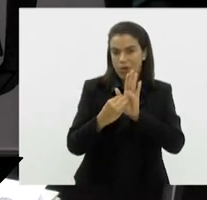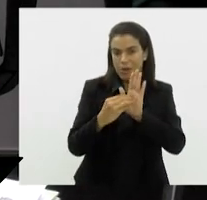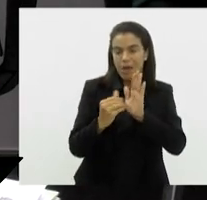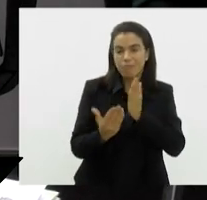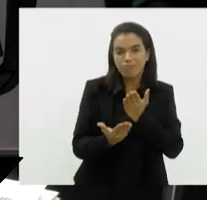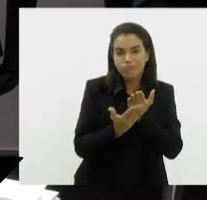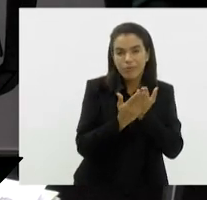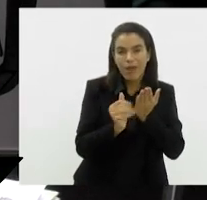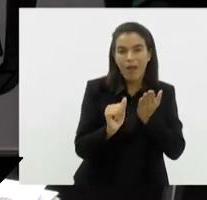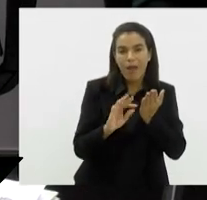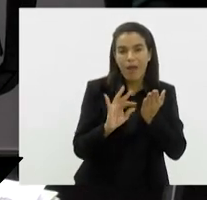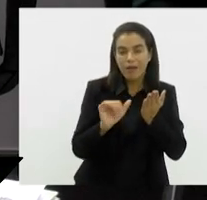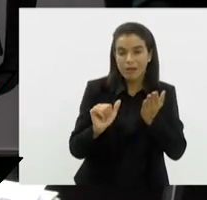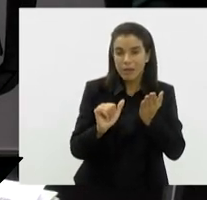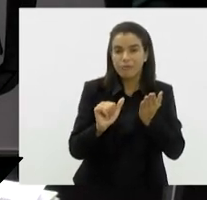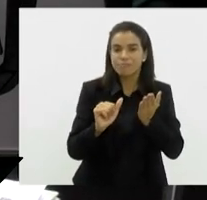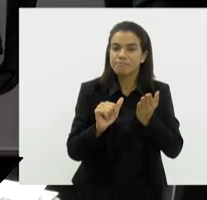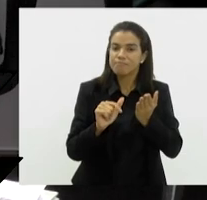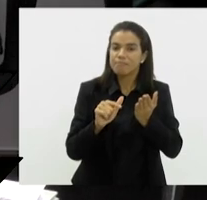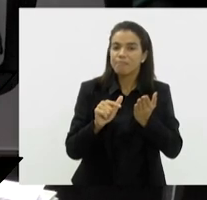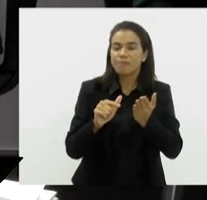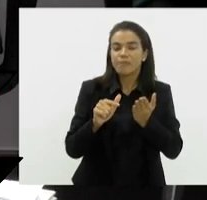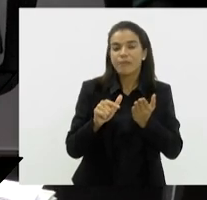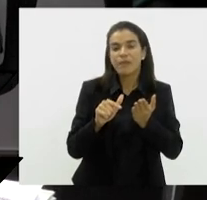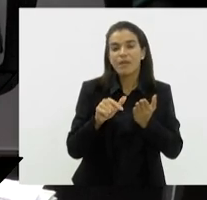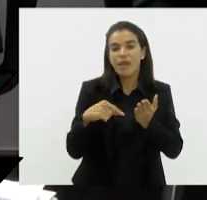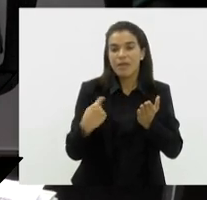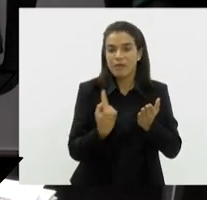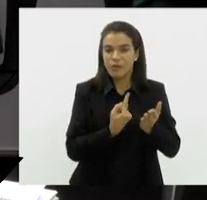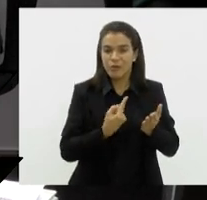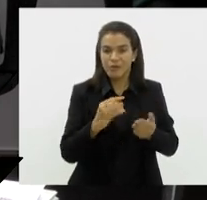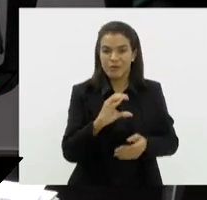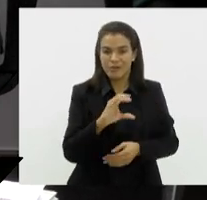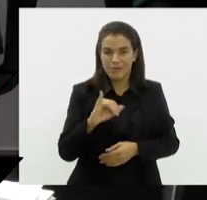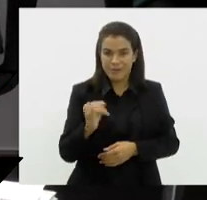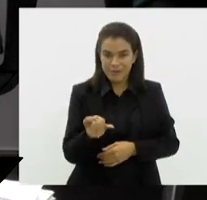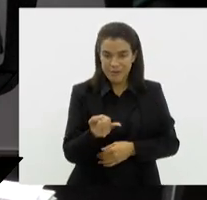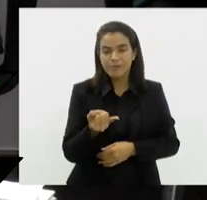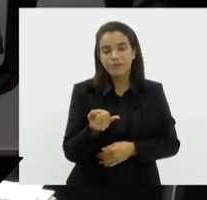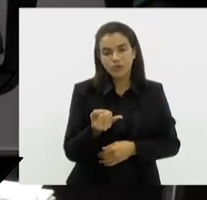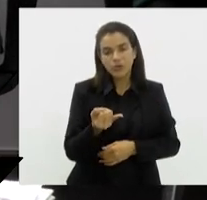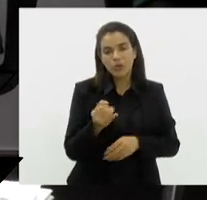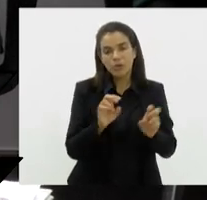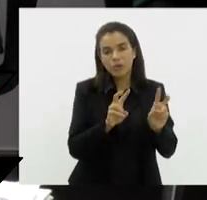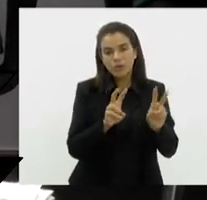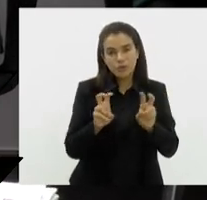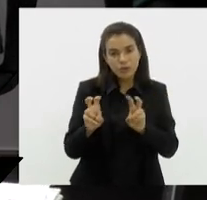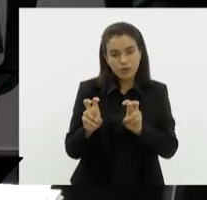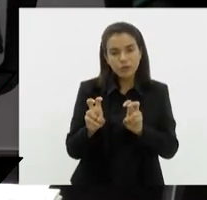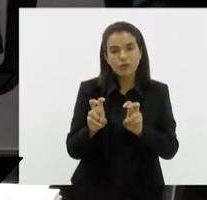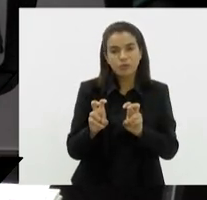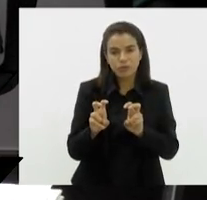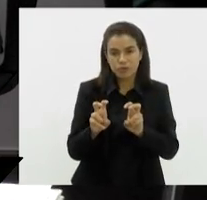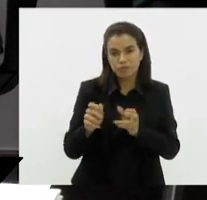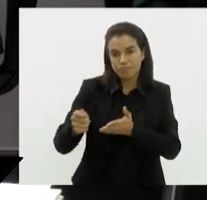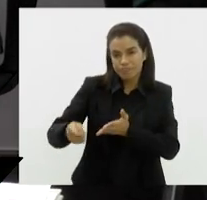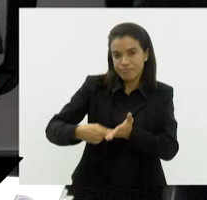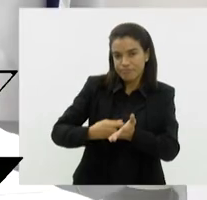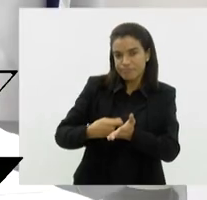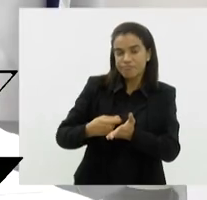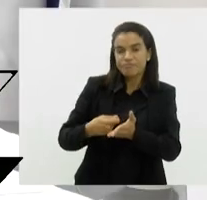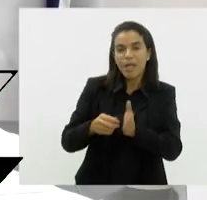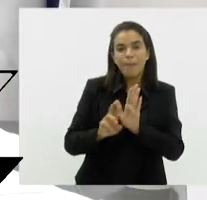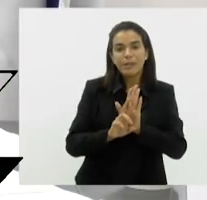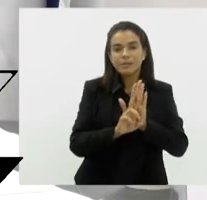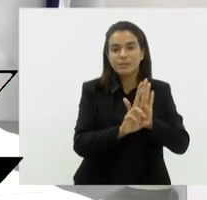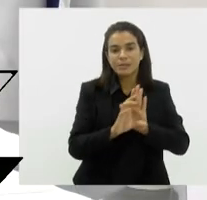aqui a CCJ, a gente aprova, a gente bota, porque consolida... Senão... A gente bota nos assuntos finais e faz em nome da CCJ, porque